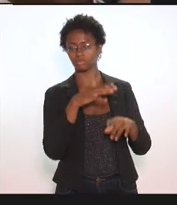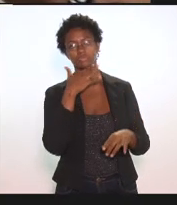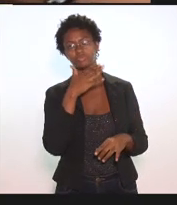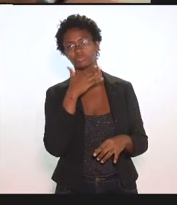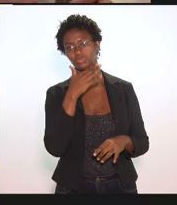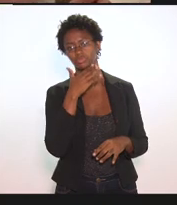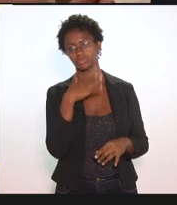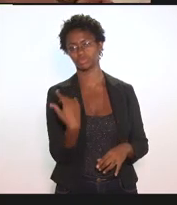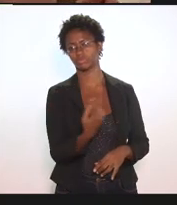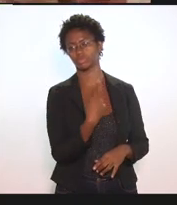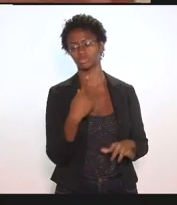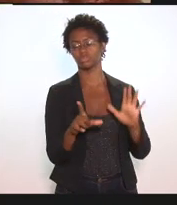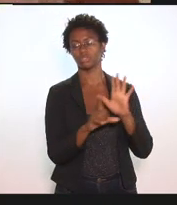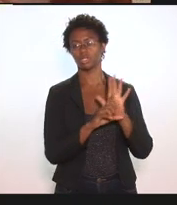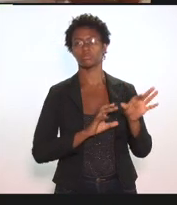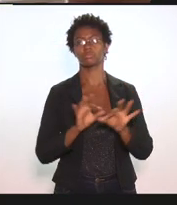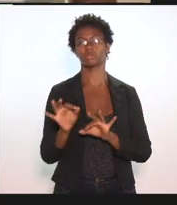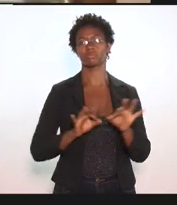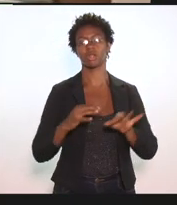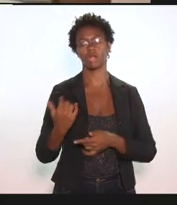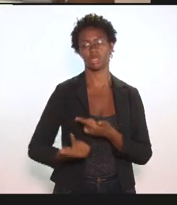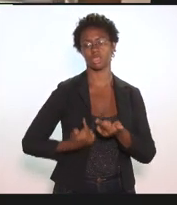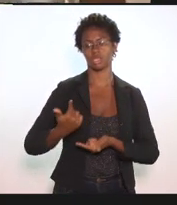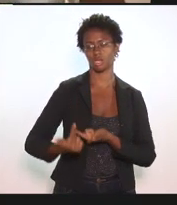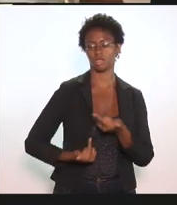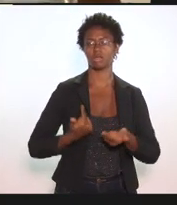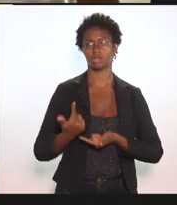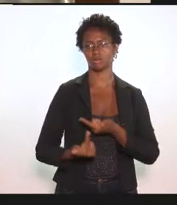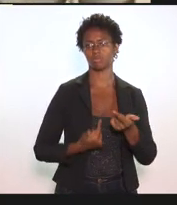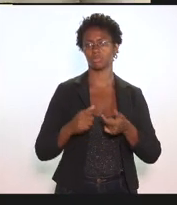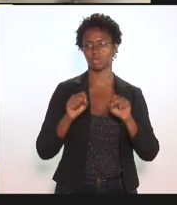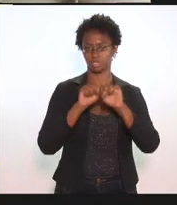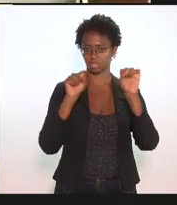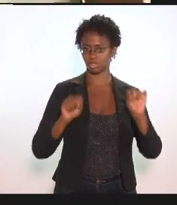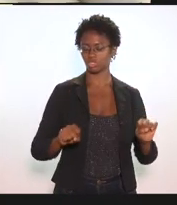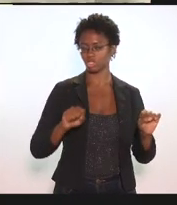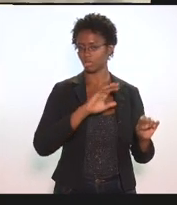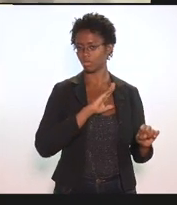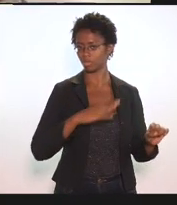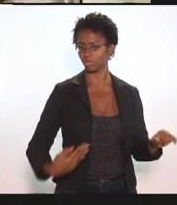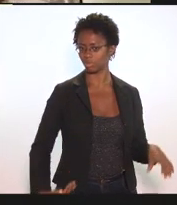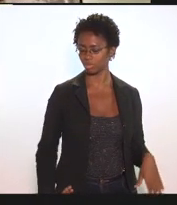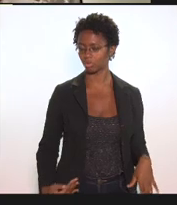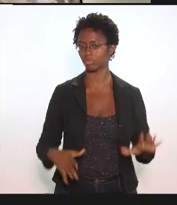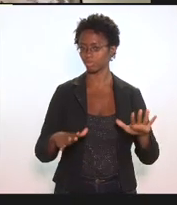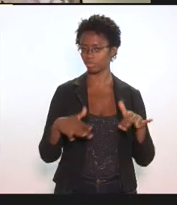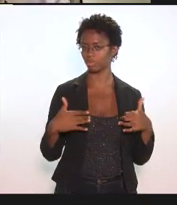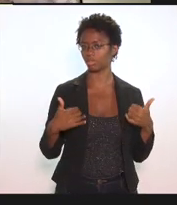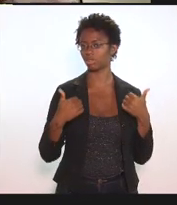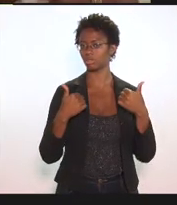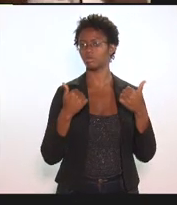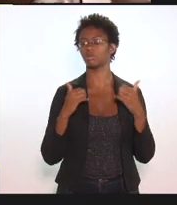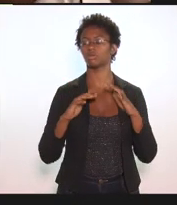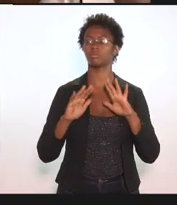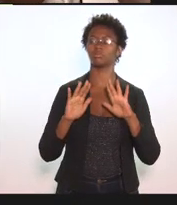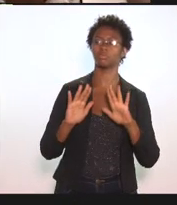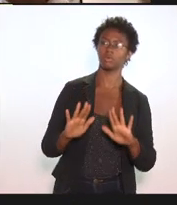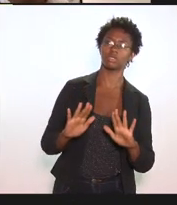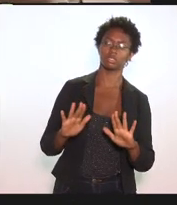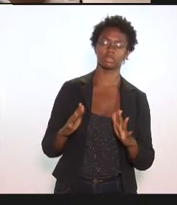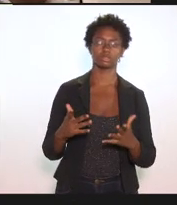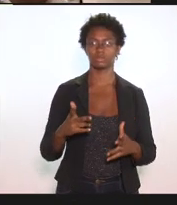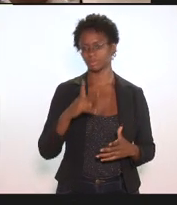gente fazer leis, a gente trabalhar para que o sistema público melhore, mas a gente não